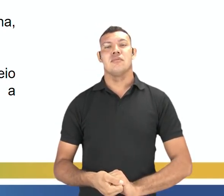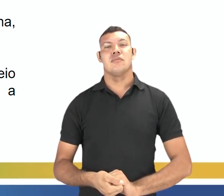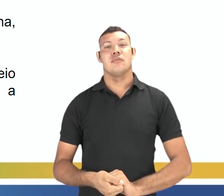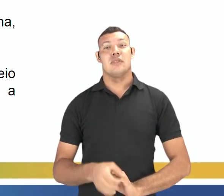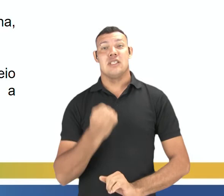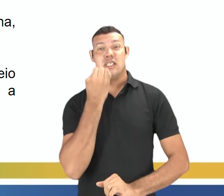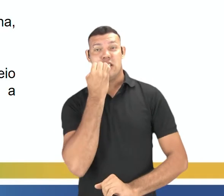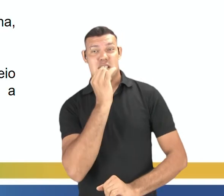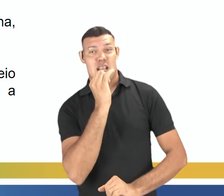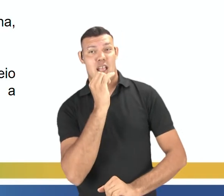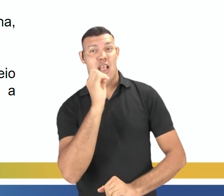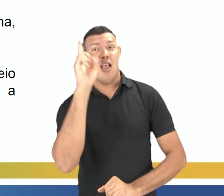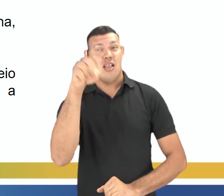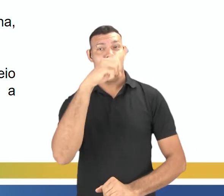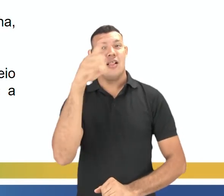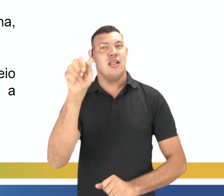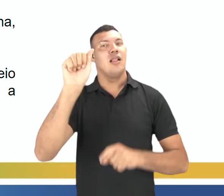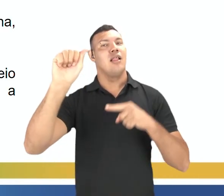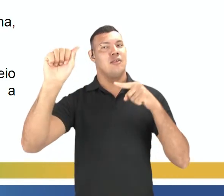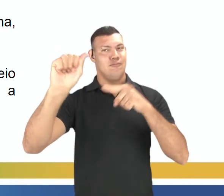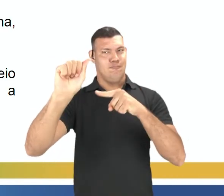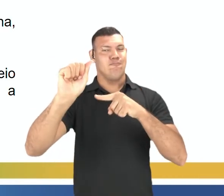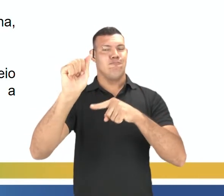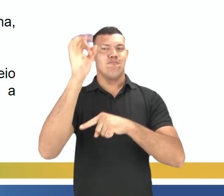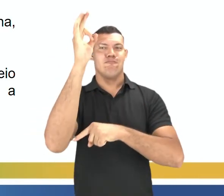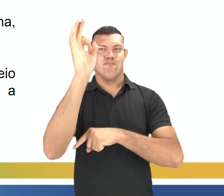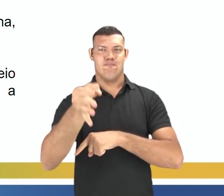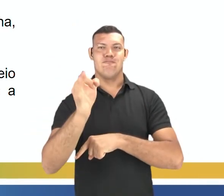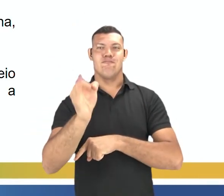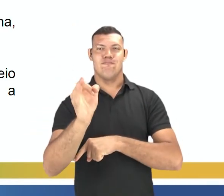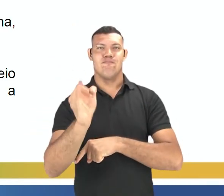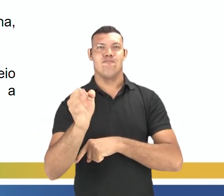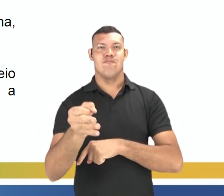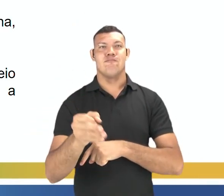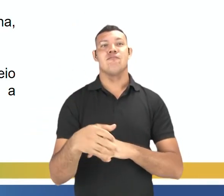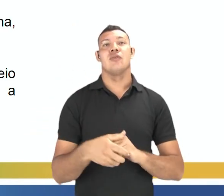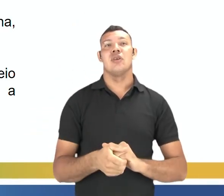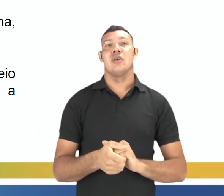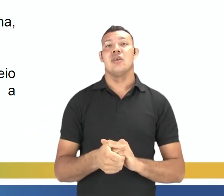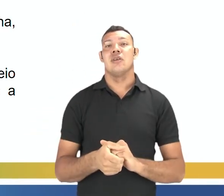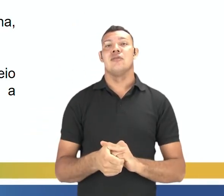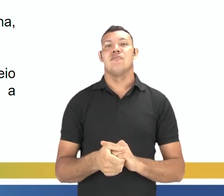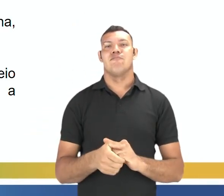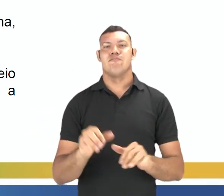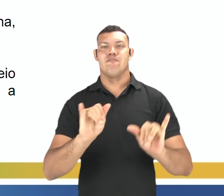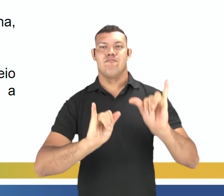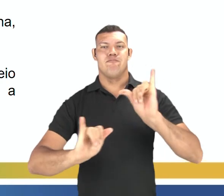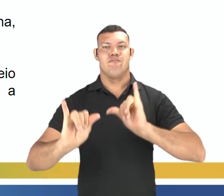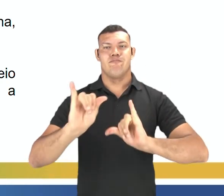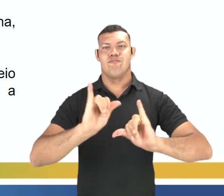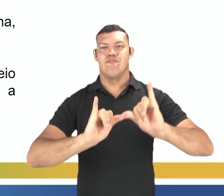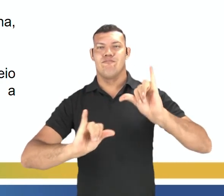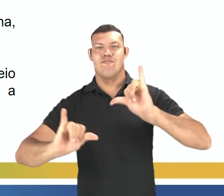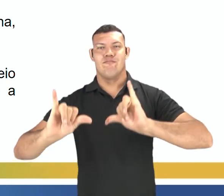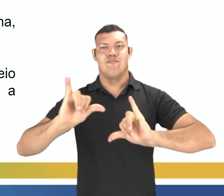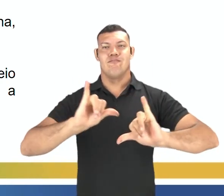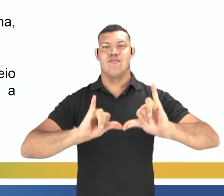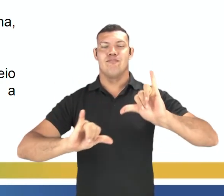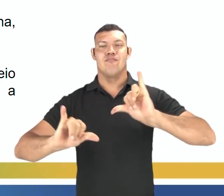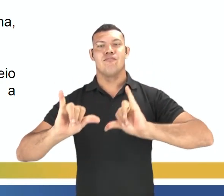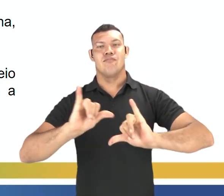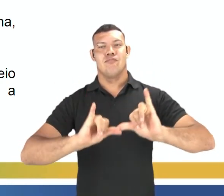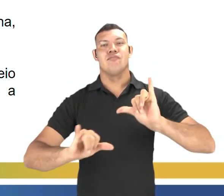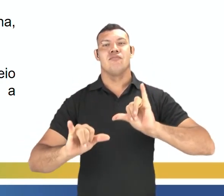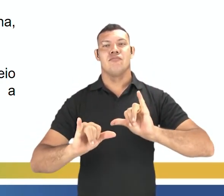Se você falou a letra A, você acertou. Os neurotransmissores são substâncias químicas que atuam